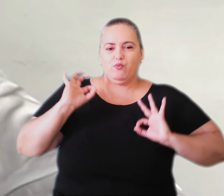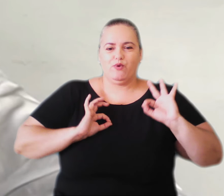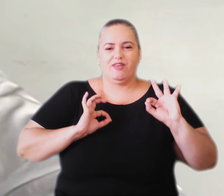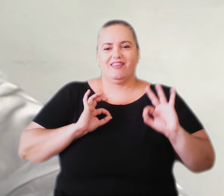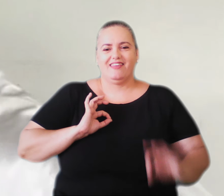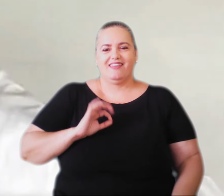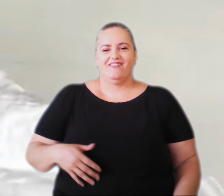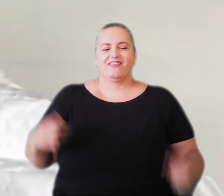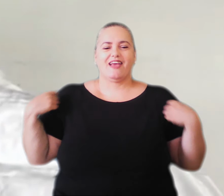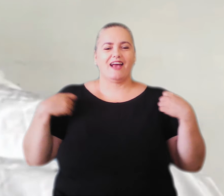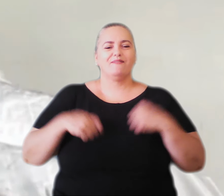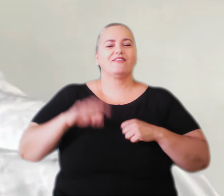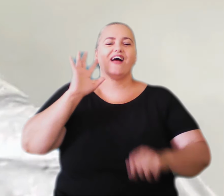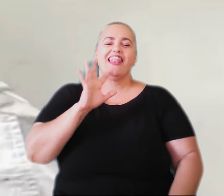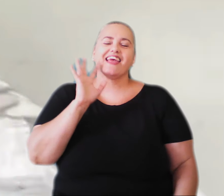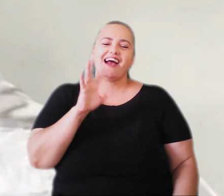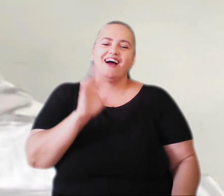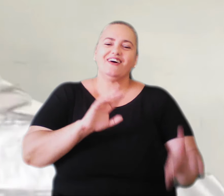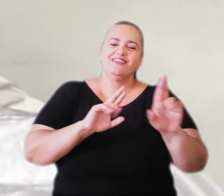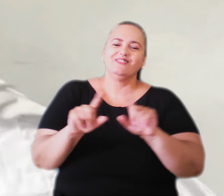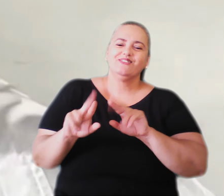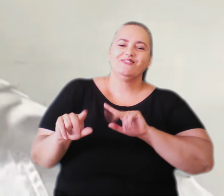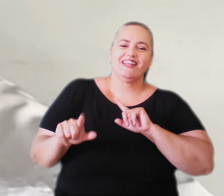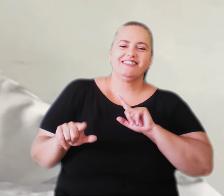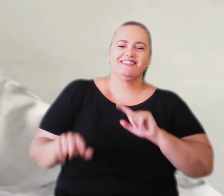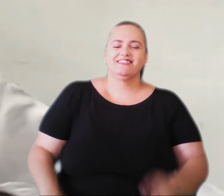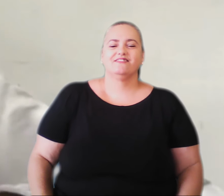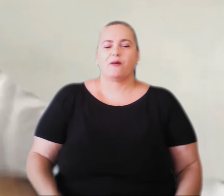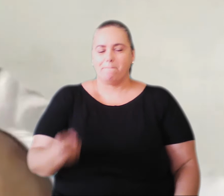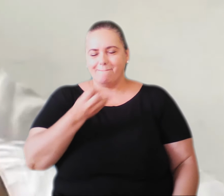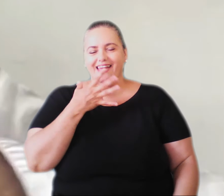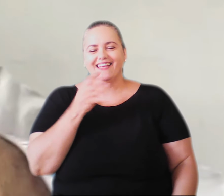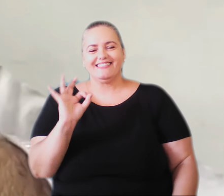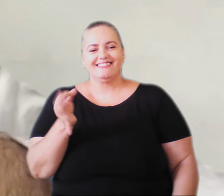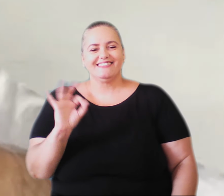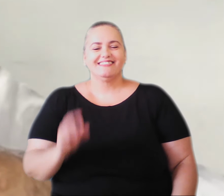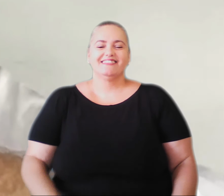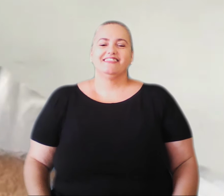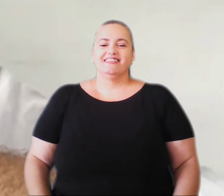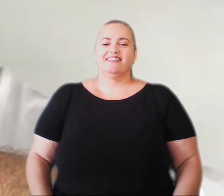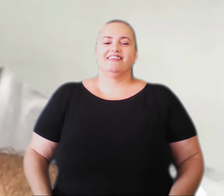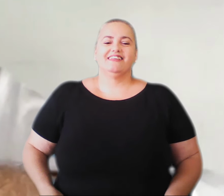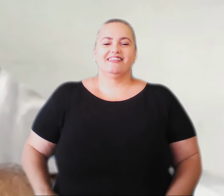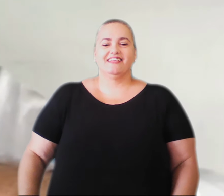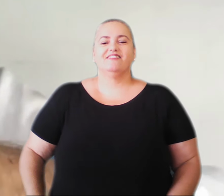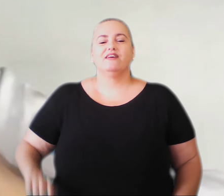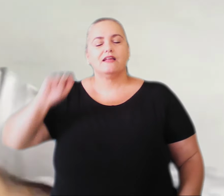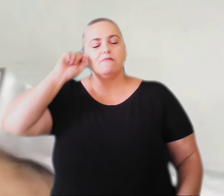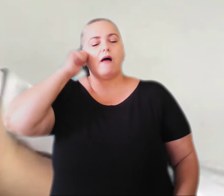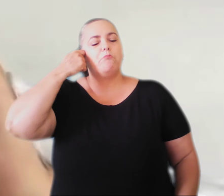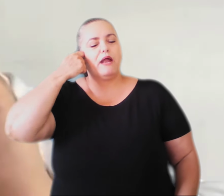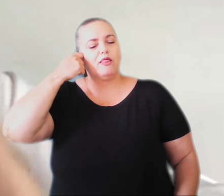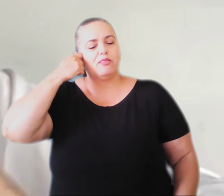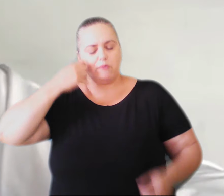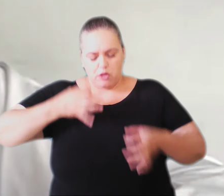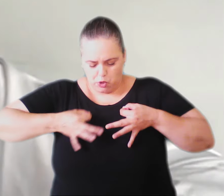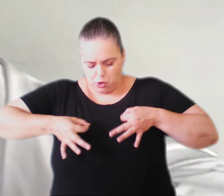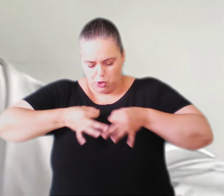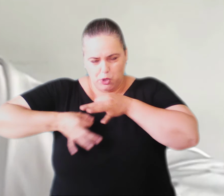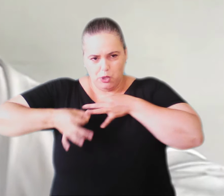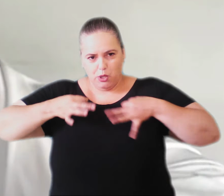na camisa, ficou legal, chapéu preto, lenço preto, ficou muito bem. Mas ele é preto, mas tem umas bolinhas aqui, ele é bem desenhadinho aqui.